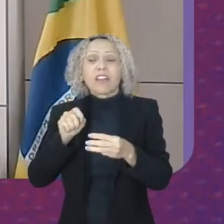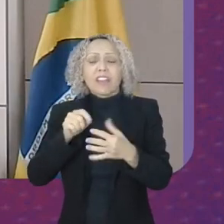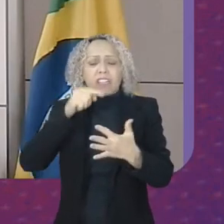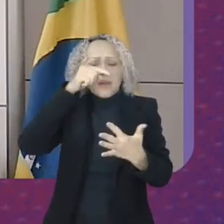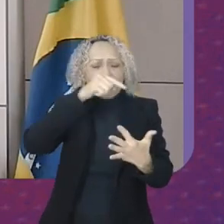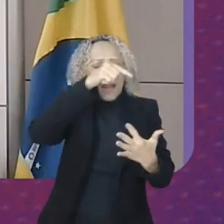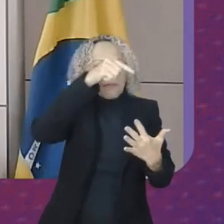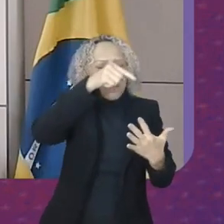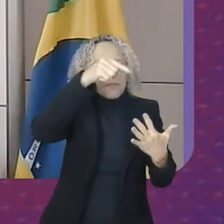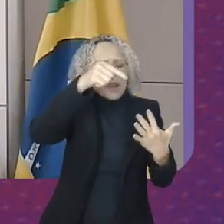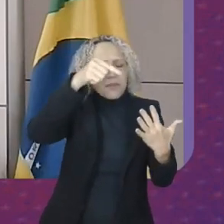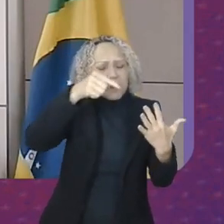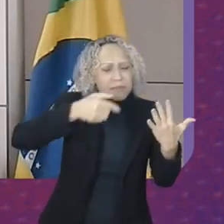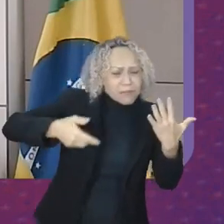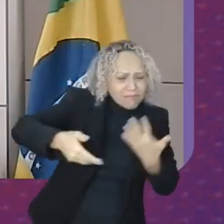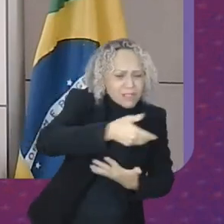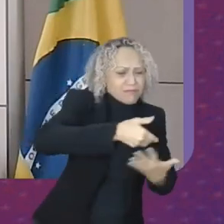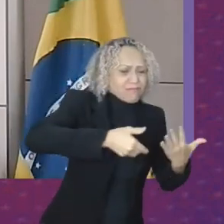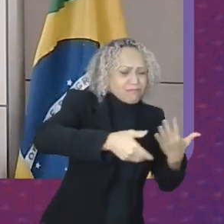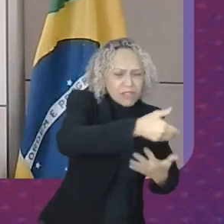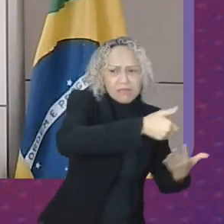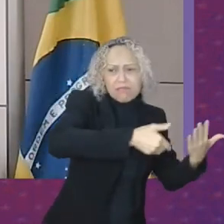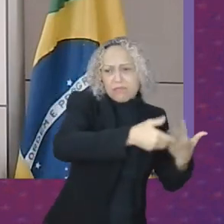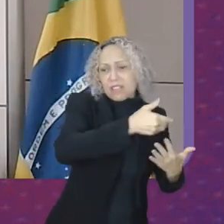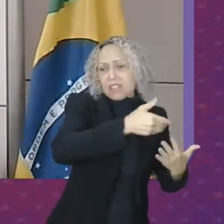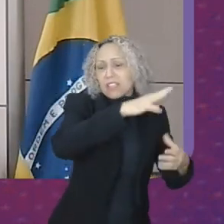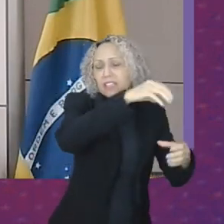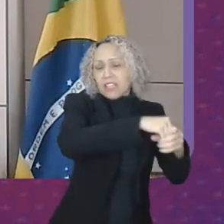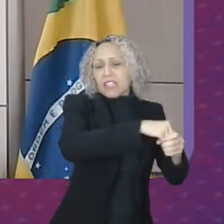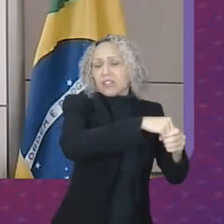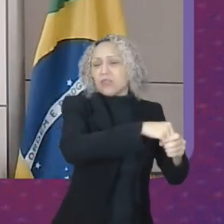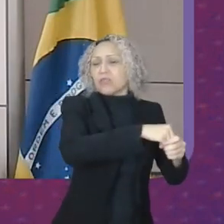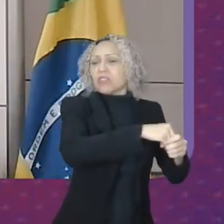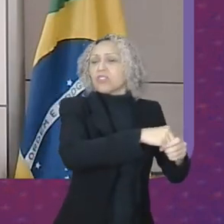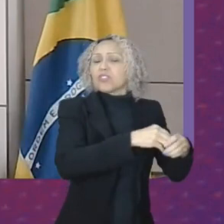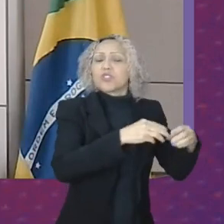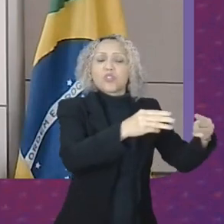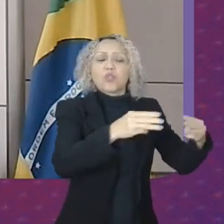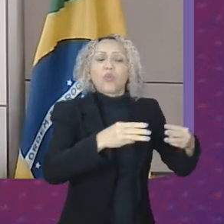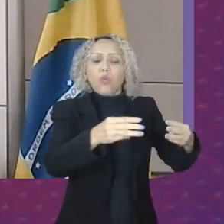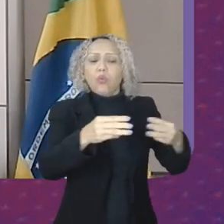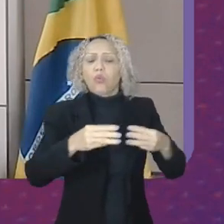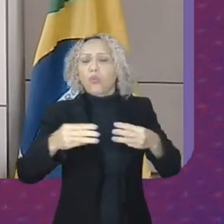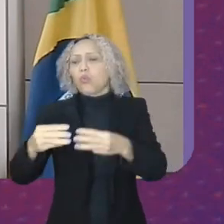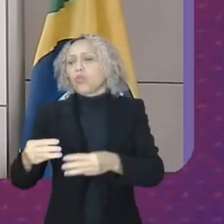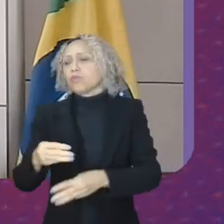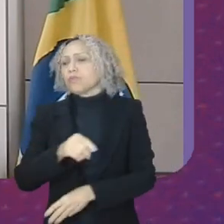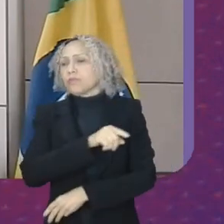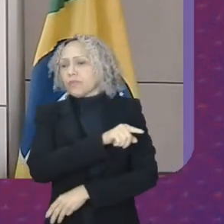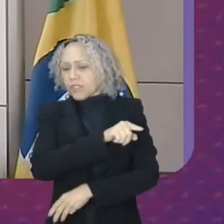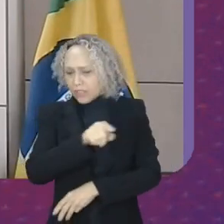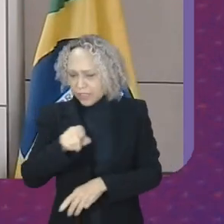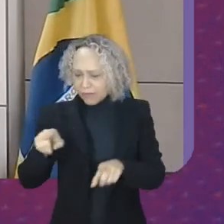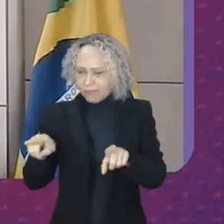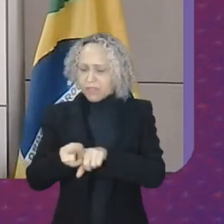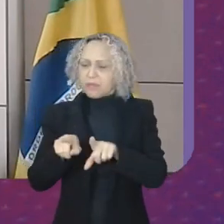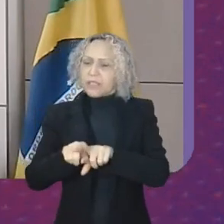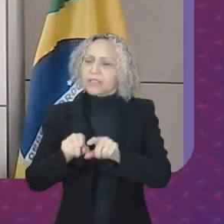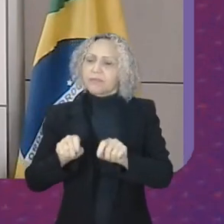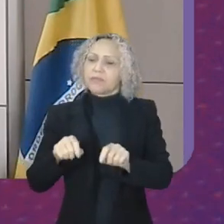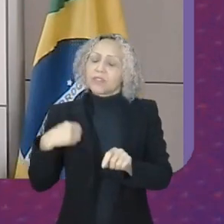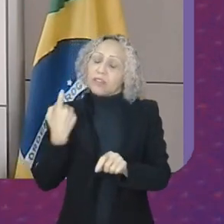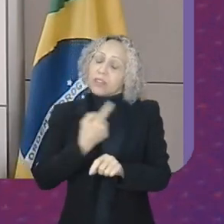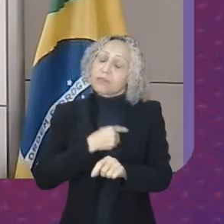podemos falar de nenhuma política sem levar em conta a diversidade de mulheres.